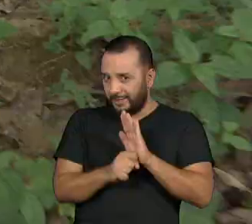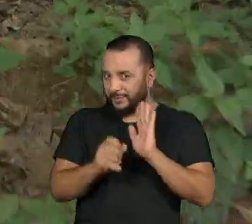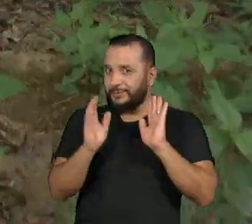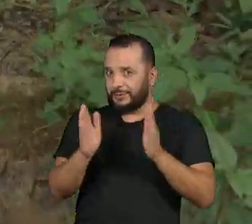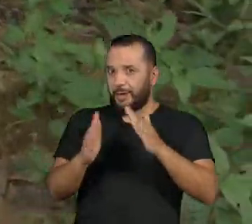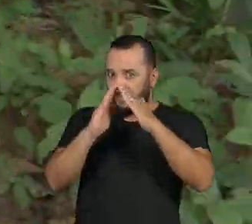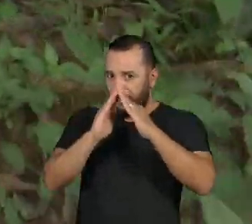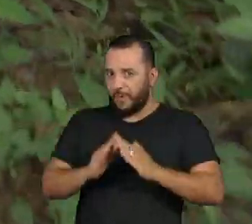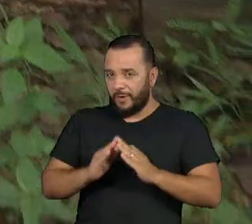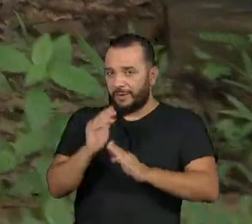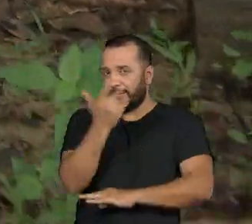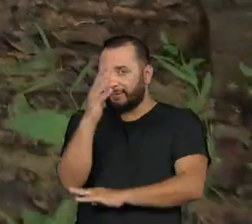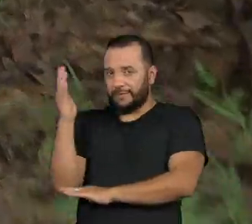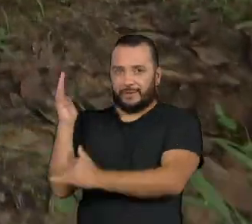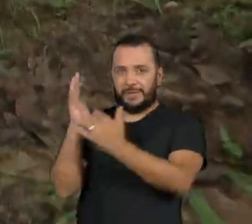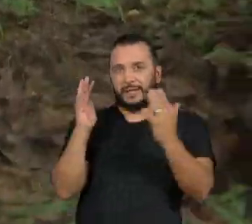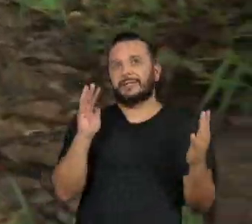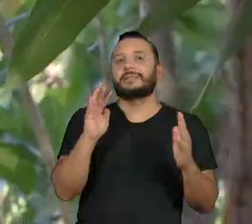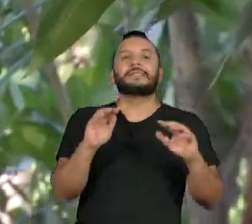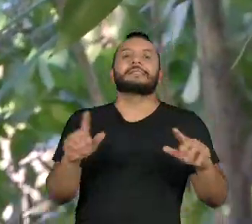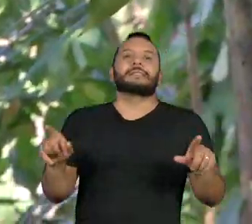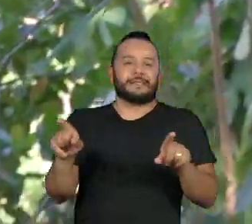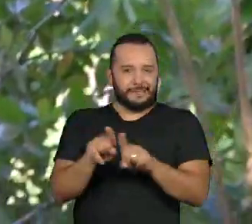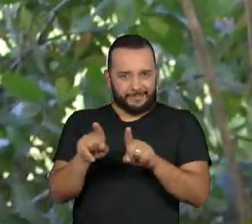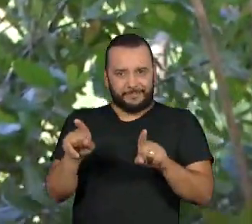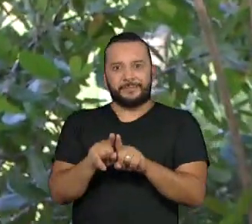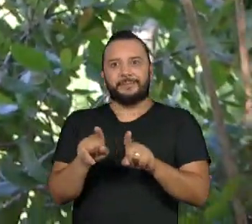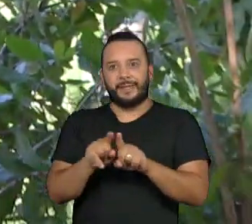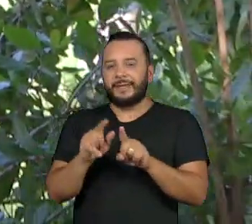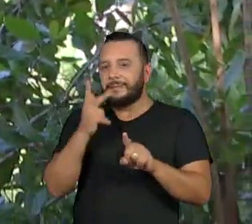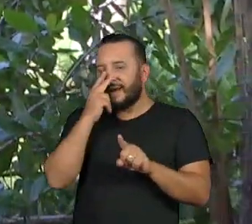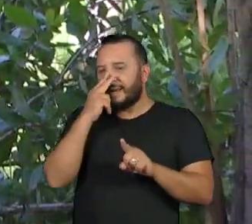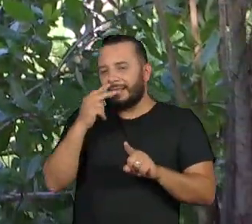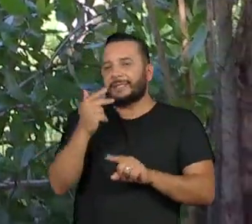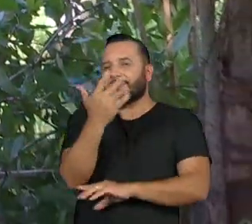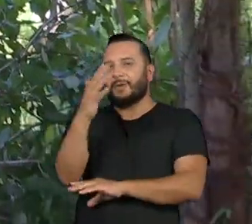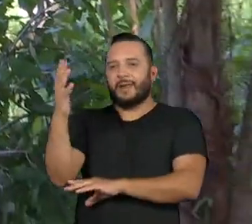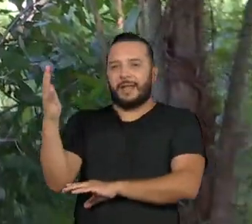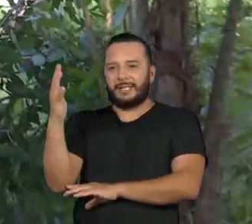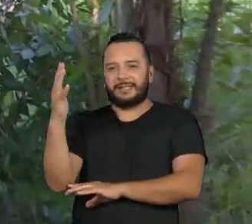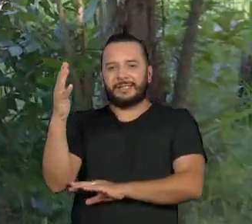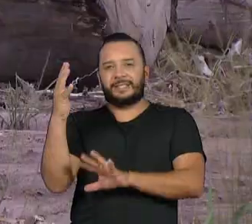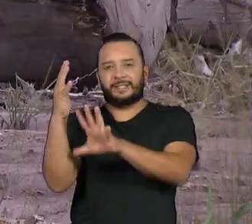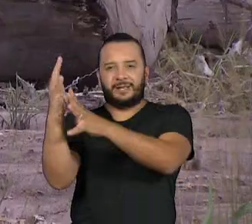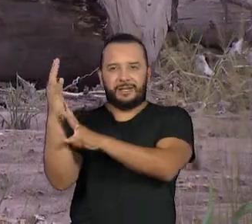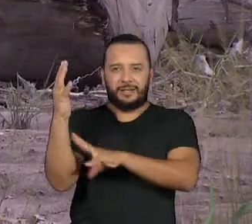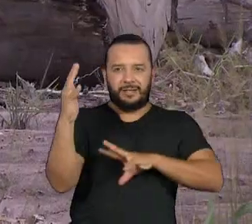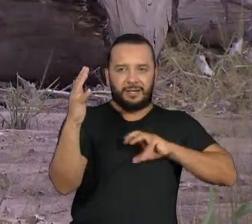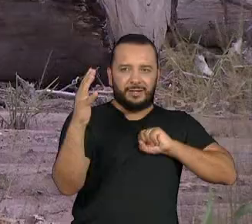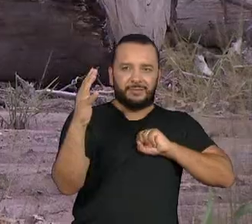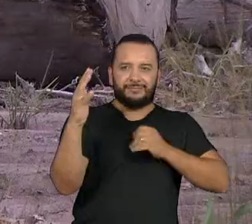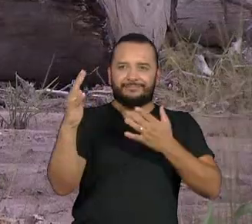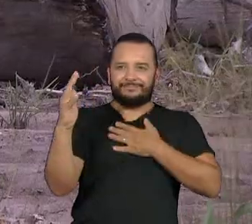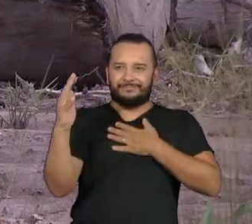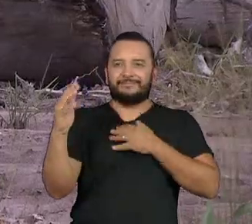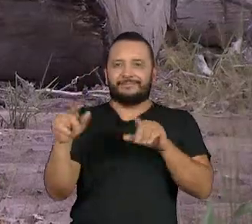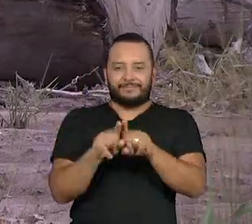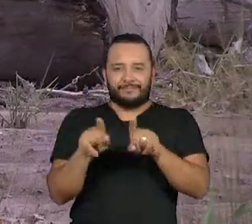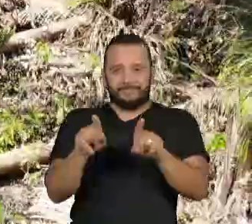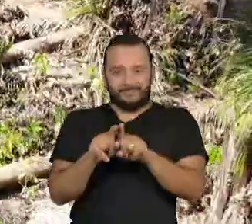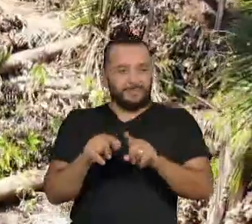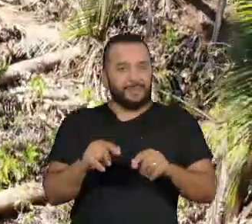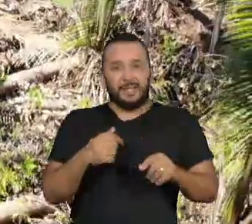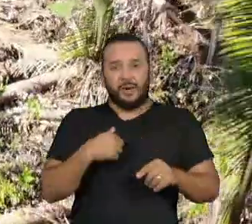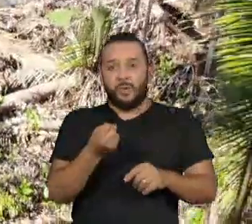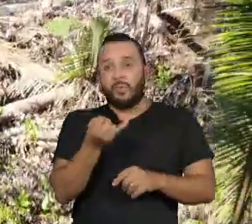morada, fazem-se floresta também. Gente que protege, vizinha de quem destrói, em